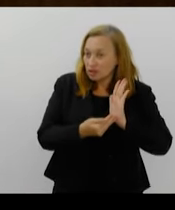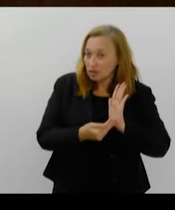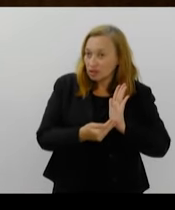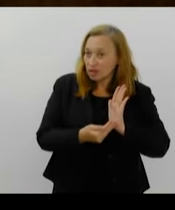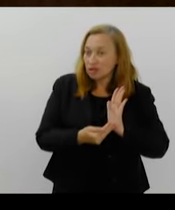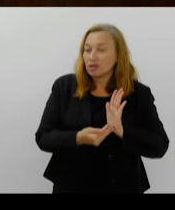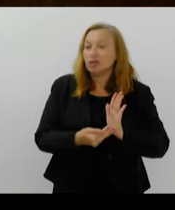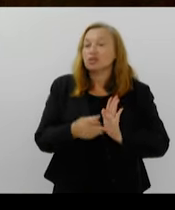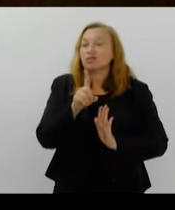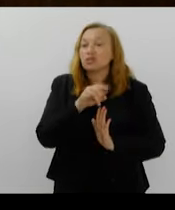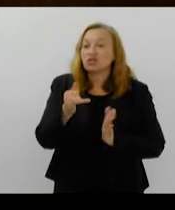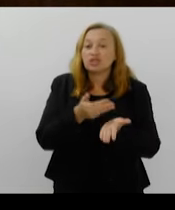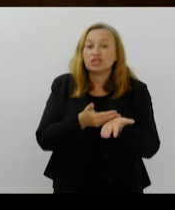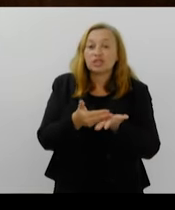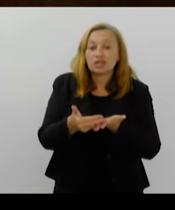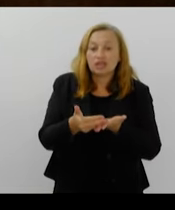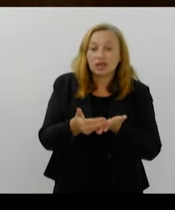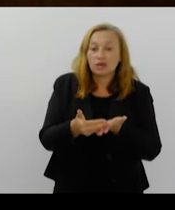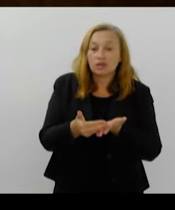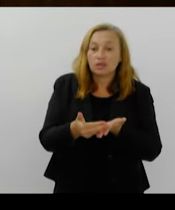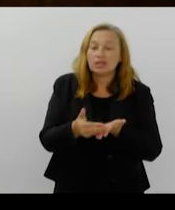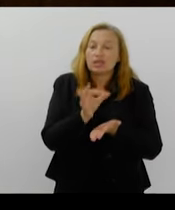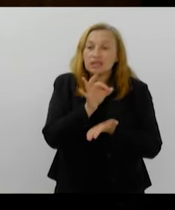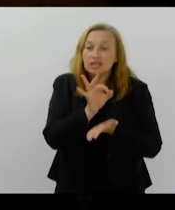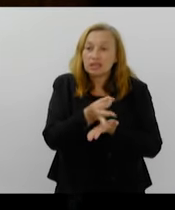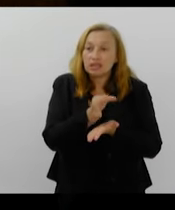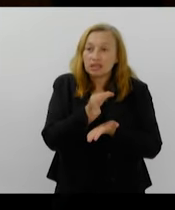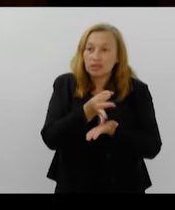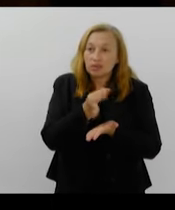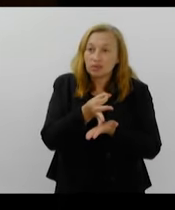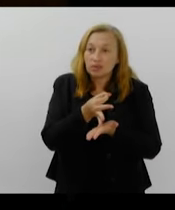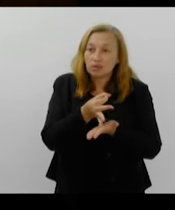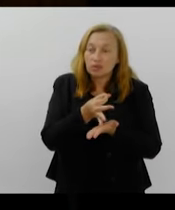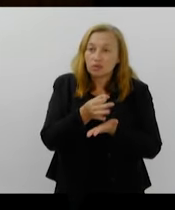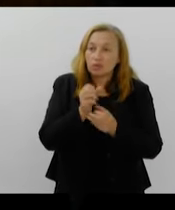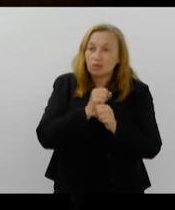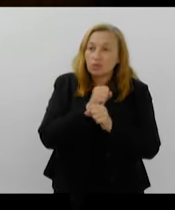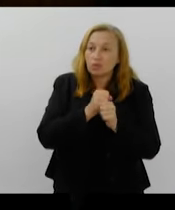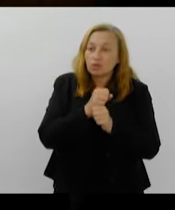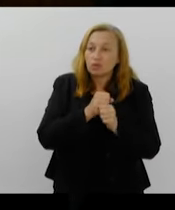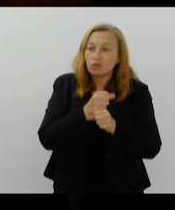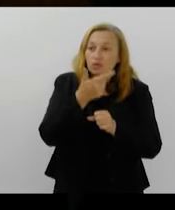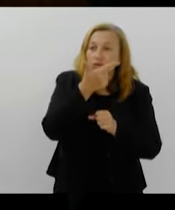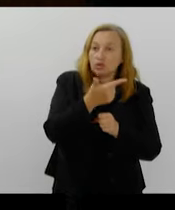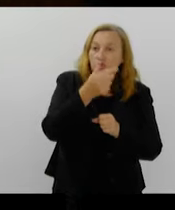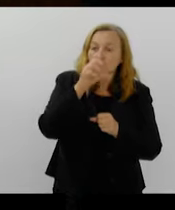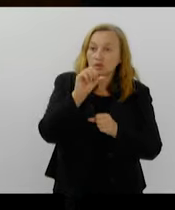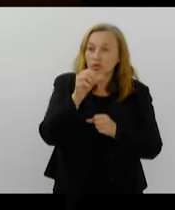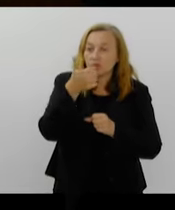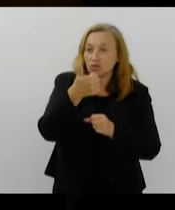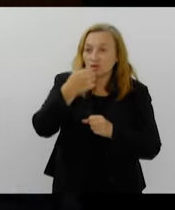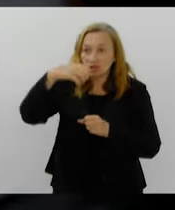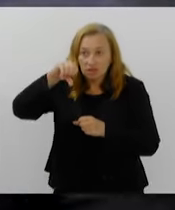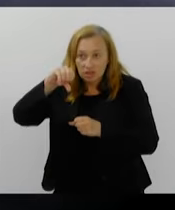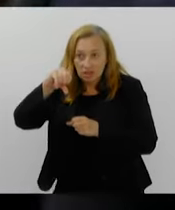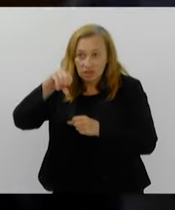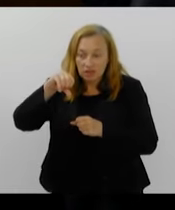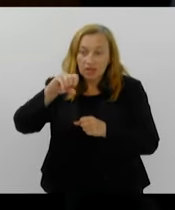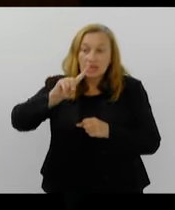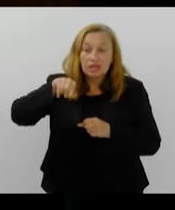cuja data Inicial é exatamente o ano de 2019 depois